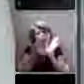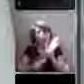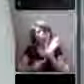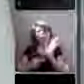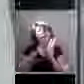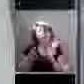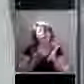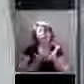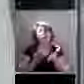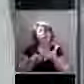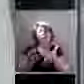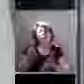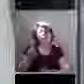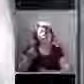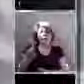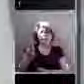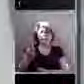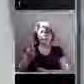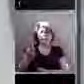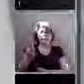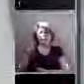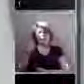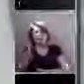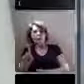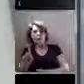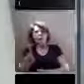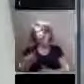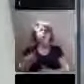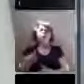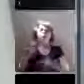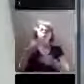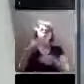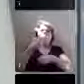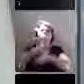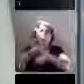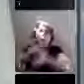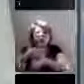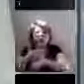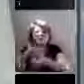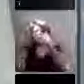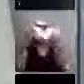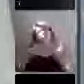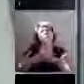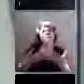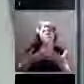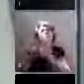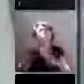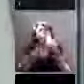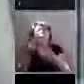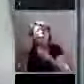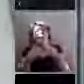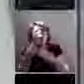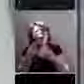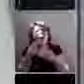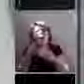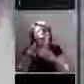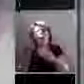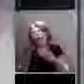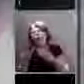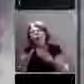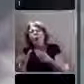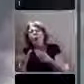né? Aí nesse item, ainda que o significado da unidade léxica de uma língua pode ser explicado unicamente mediante outros